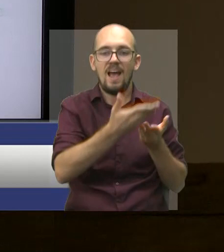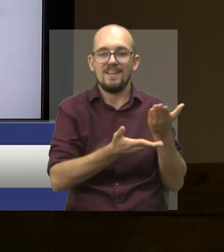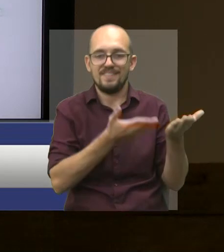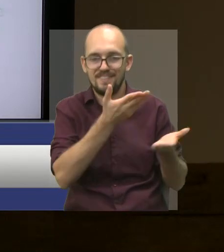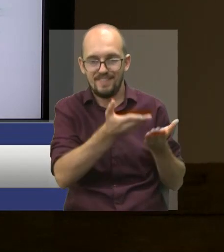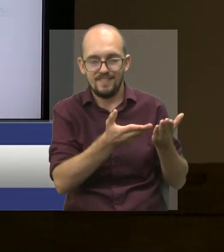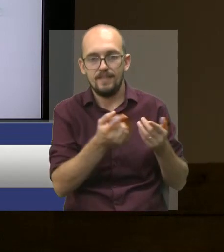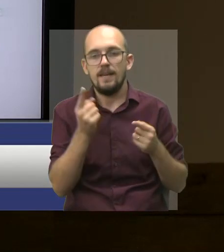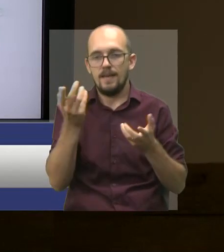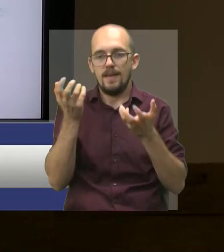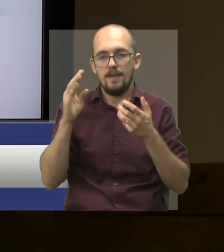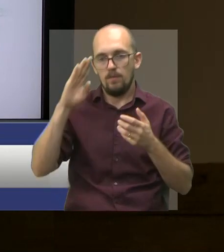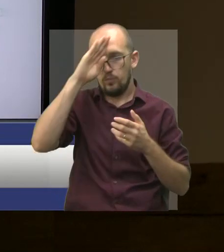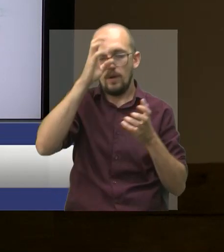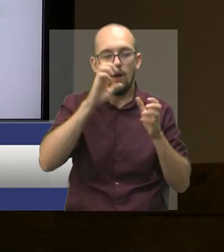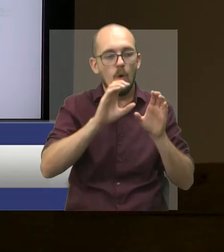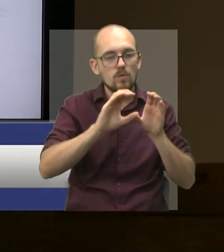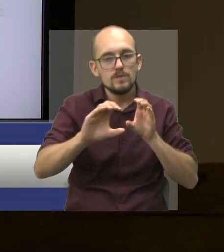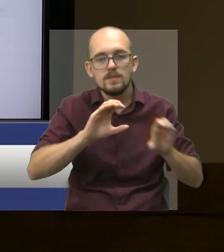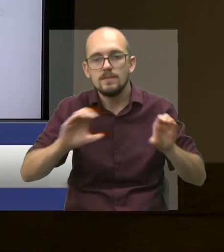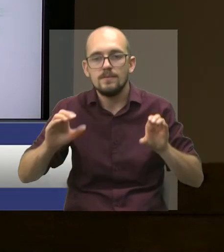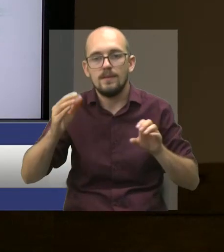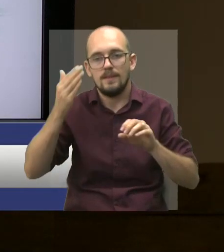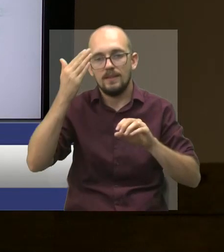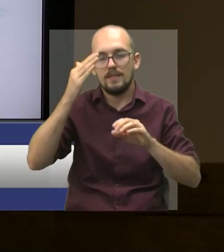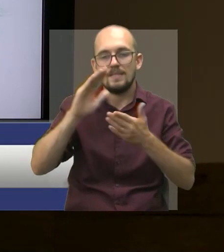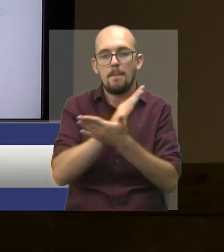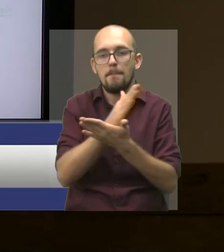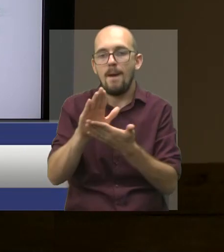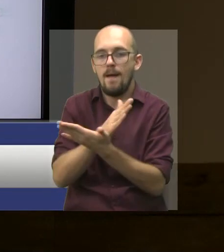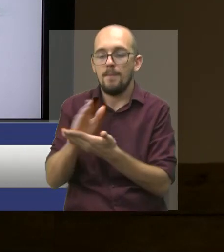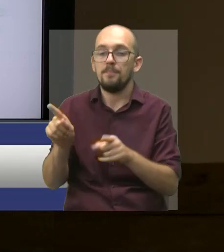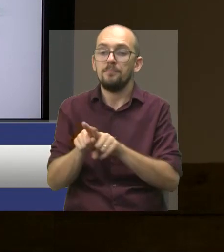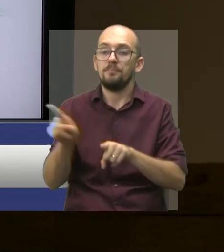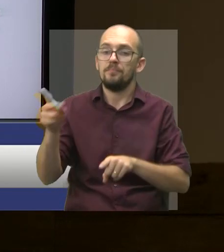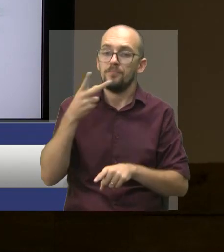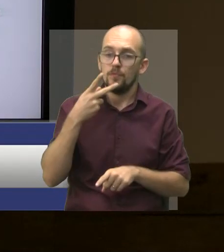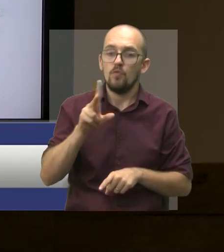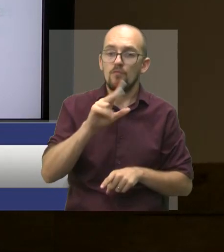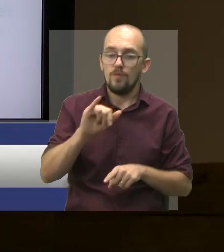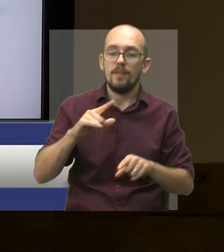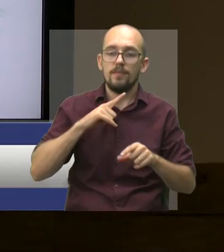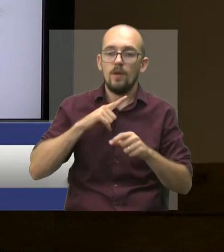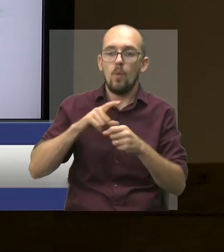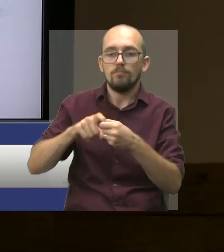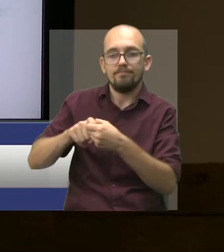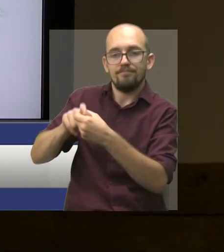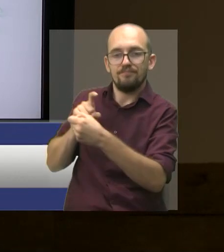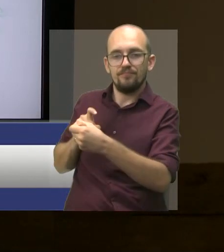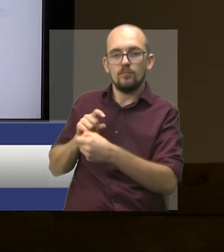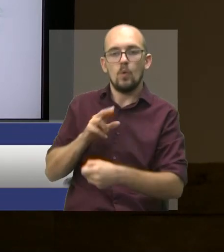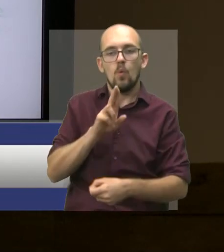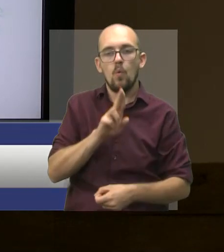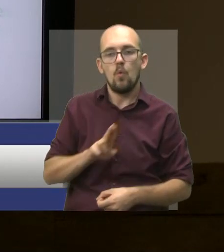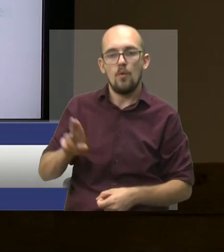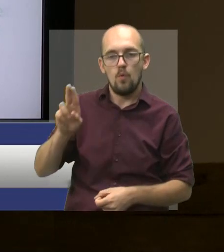Ele ainda estava dizendo que vai ter uma desvinculação das receitas da União, que hoje existe uma lei que